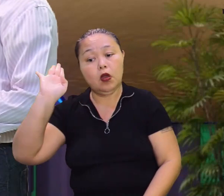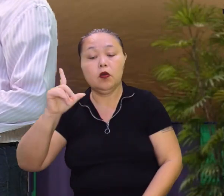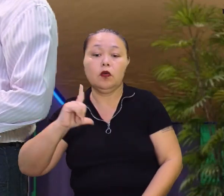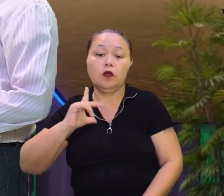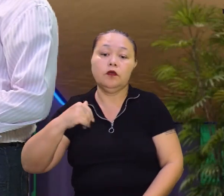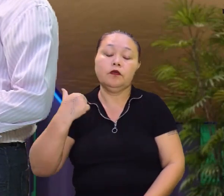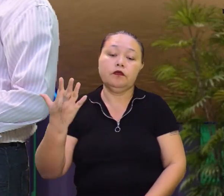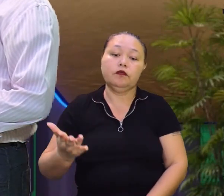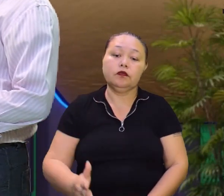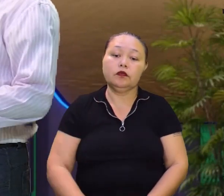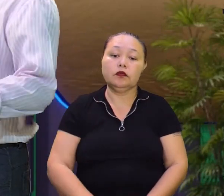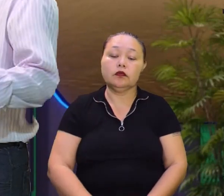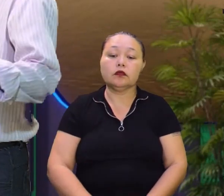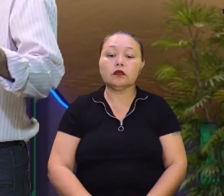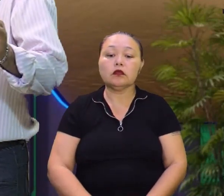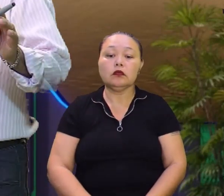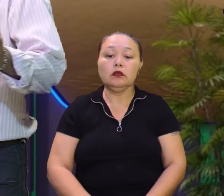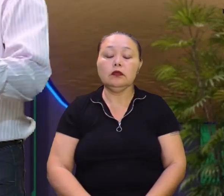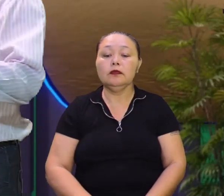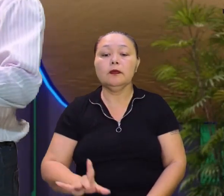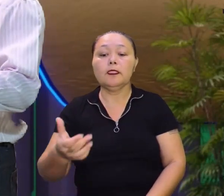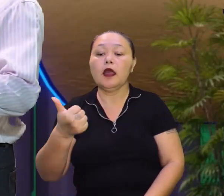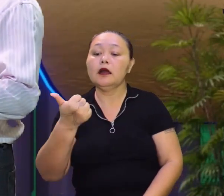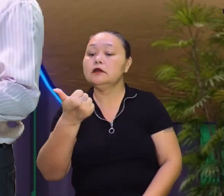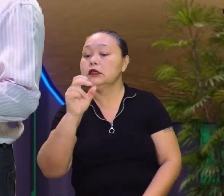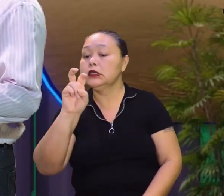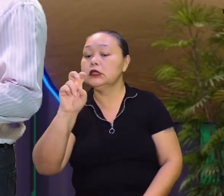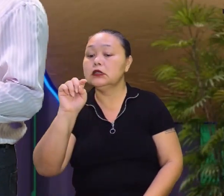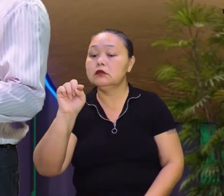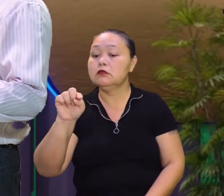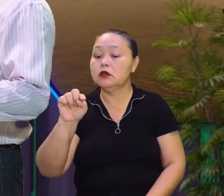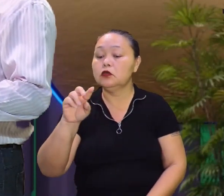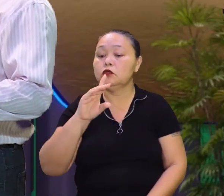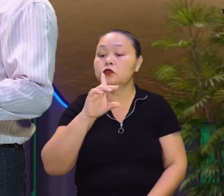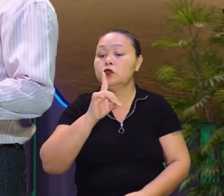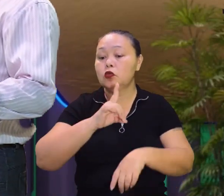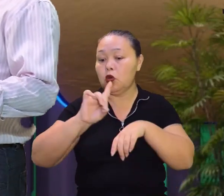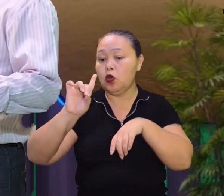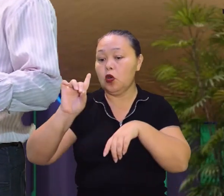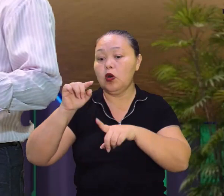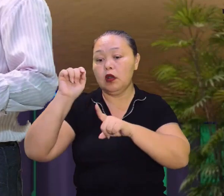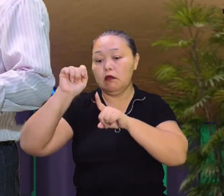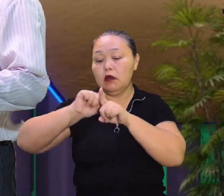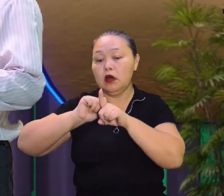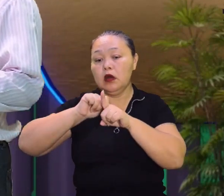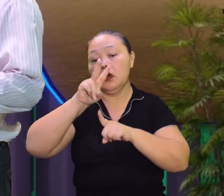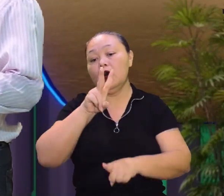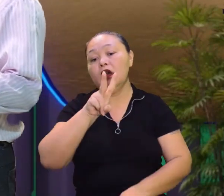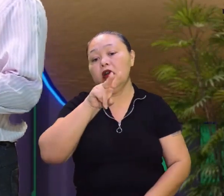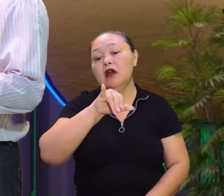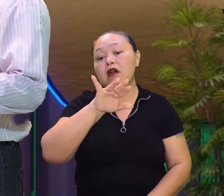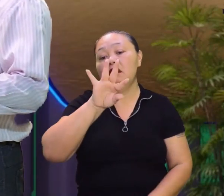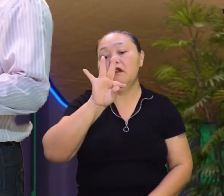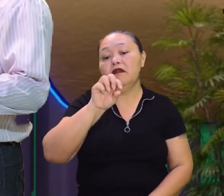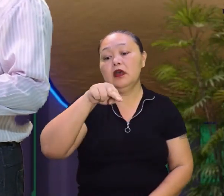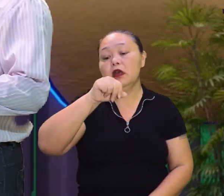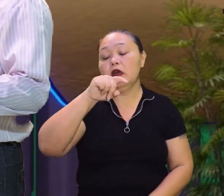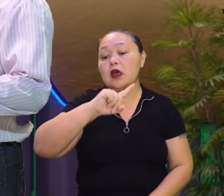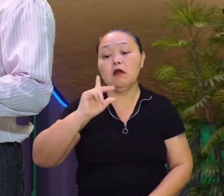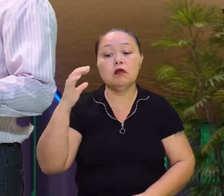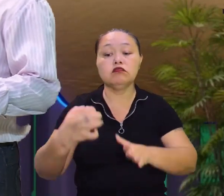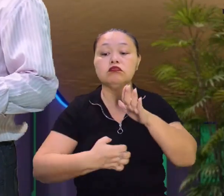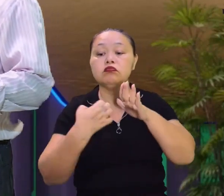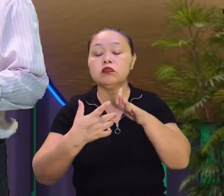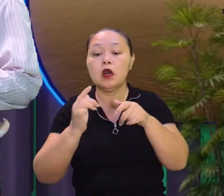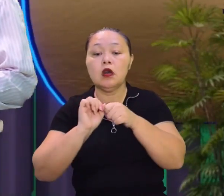americano, digamos que ele ganha $15 mil por mês. Só que lá no Vietnã, essa mesma multinacional